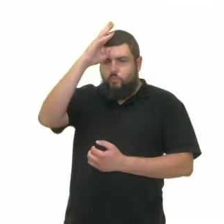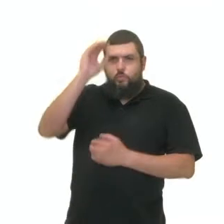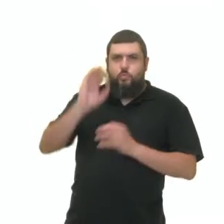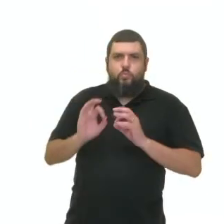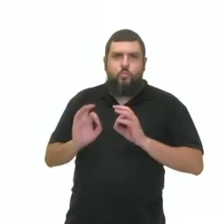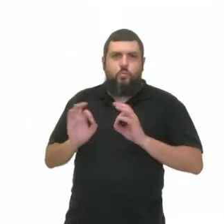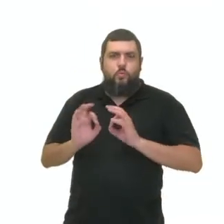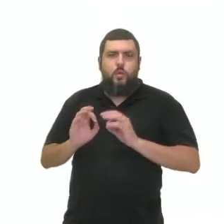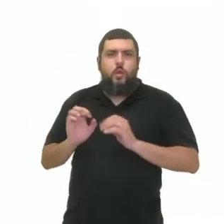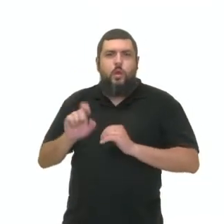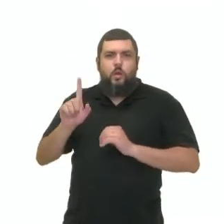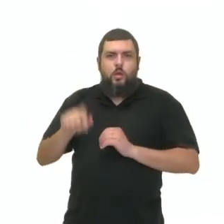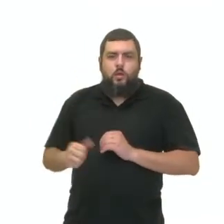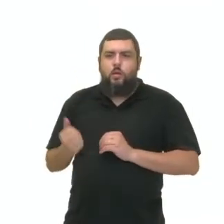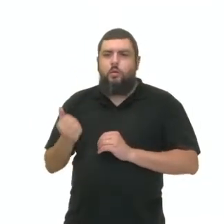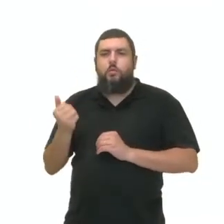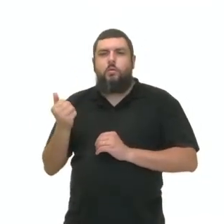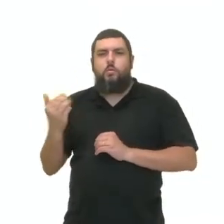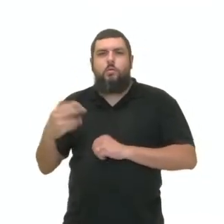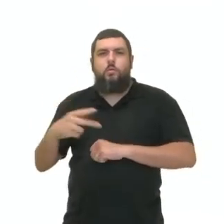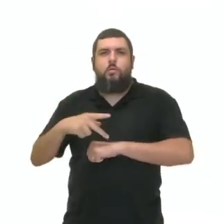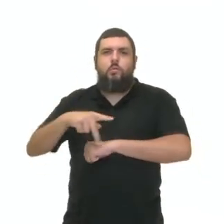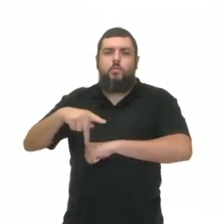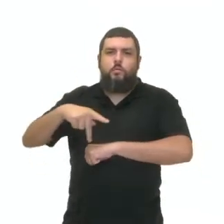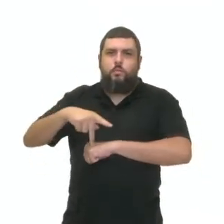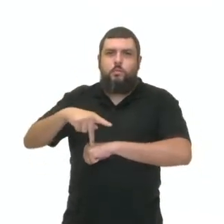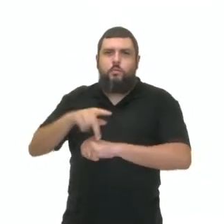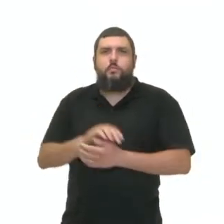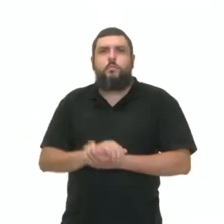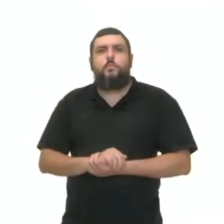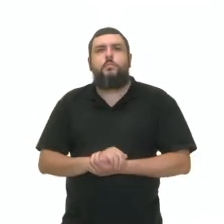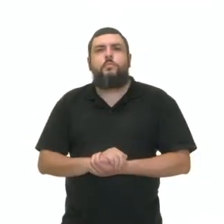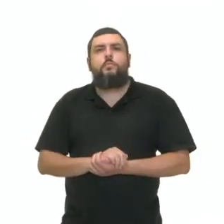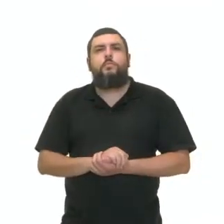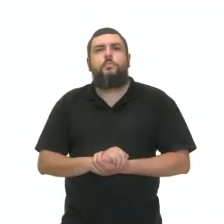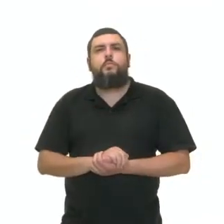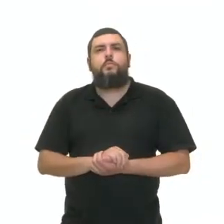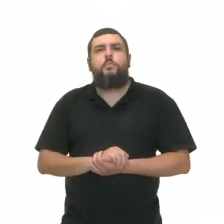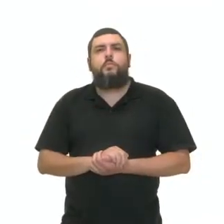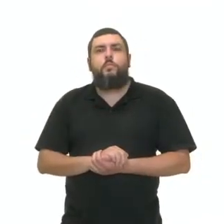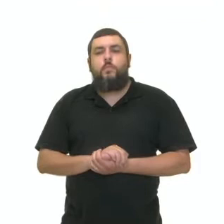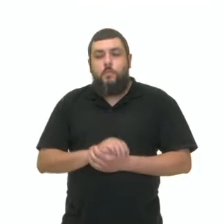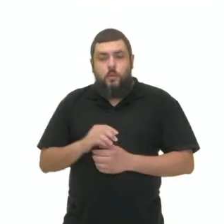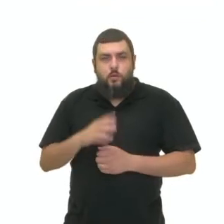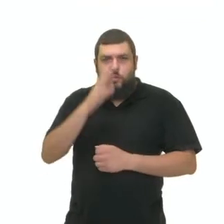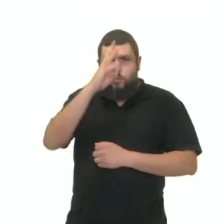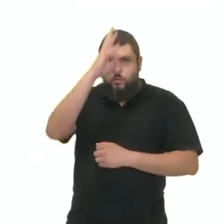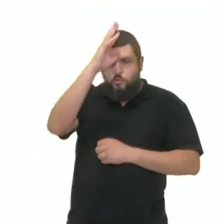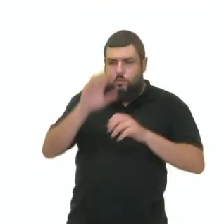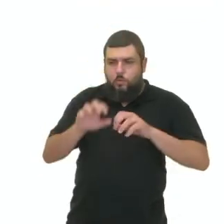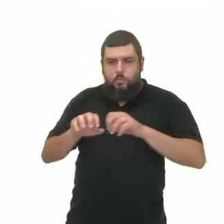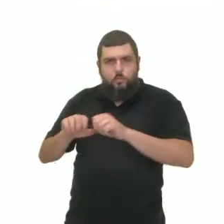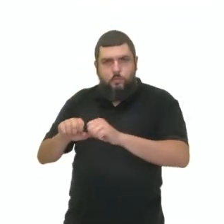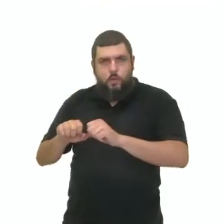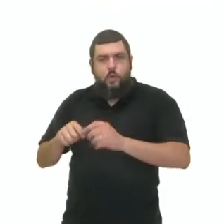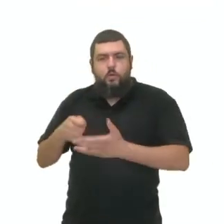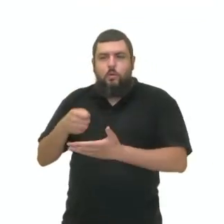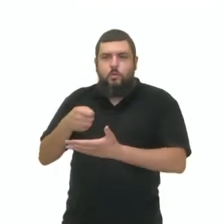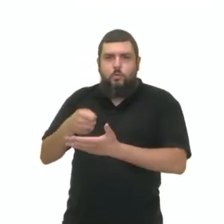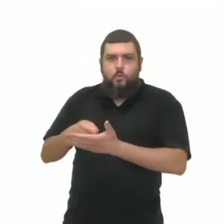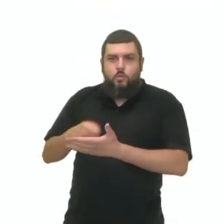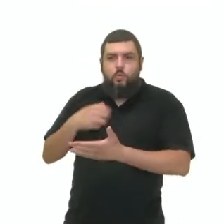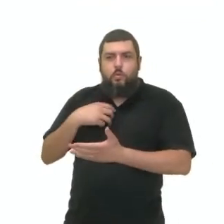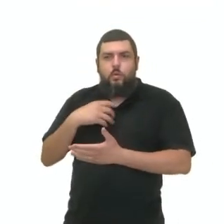vezes provenientes de lugares mais distantes de Roma. Ao se tornarem escravizados, deviam aprender a língua, usos e costumes dos